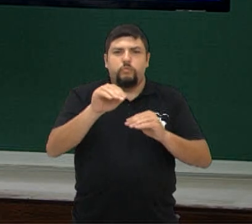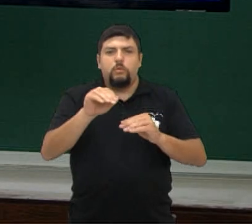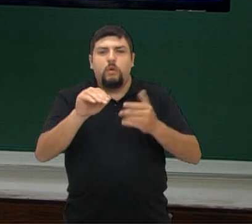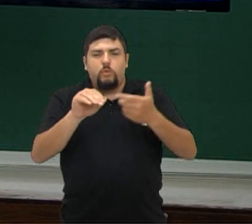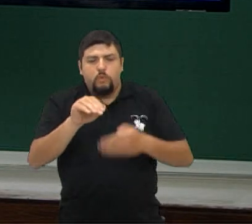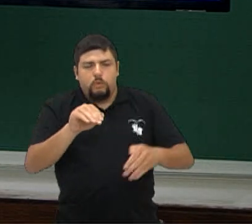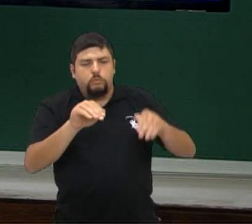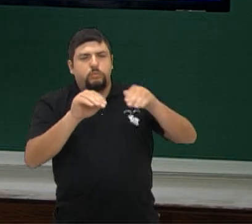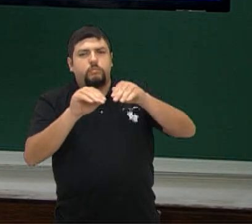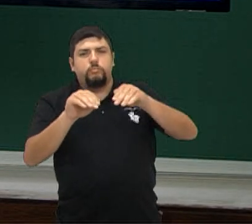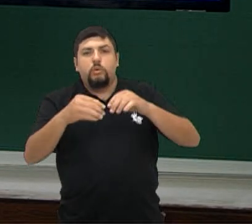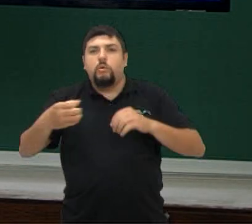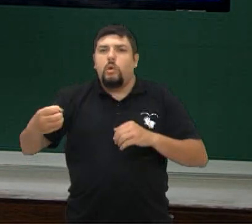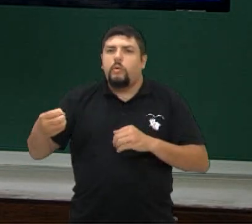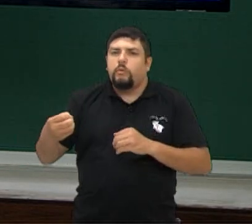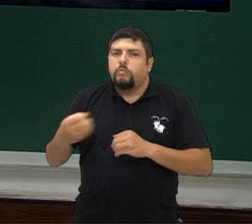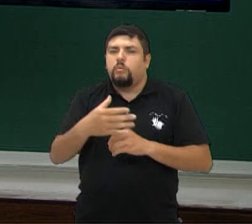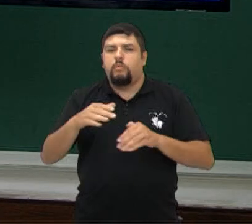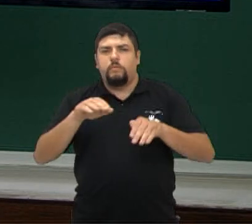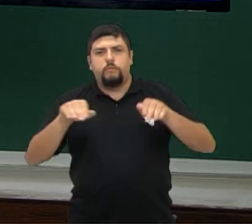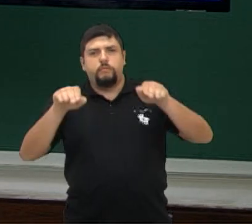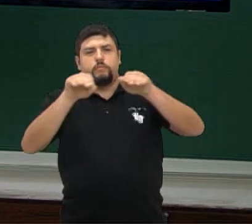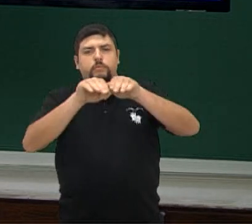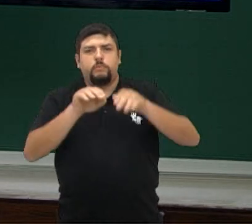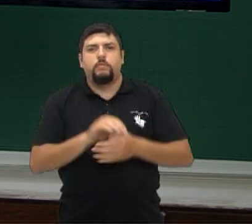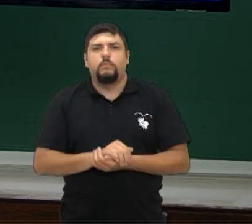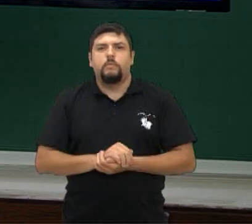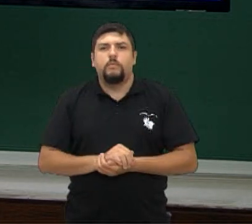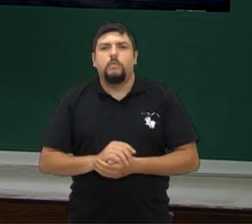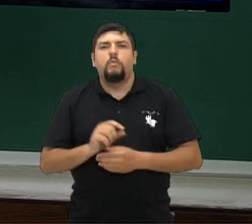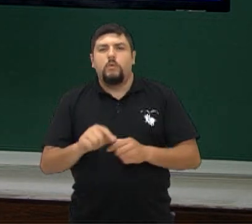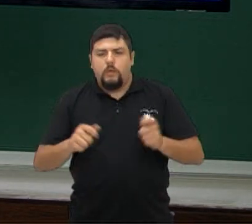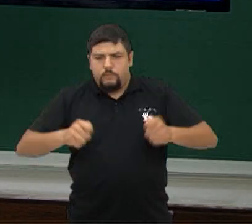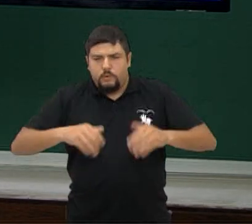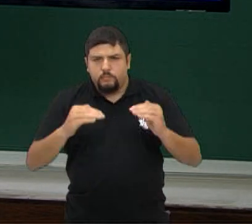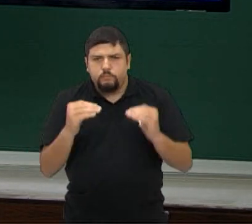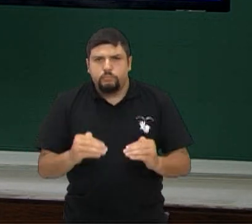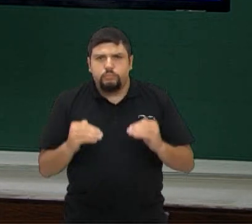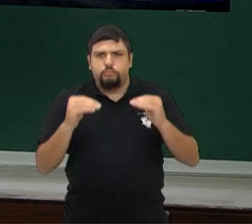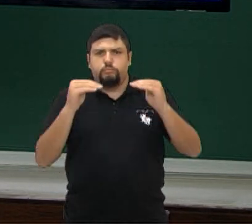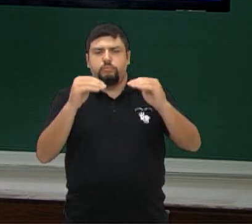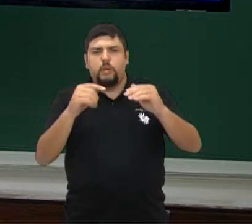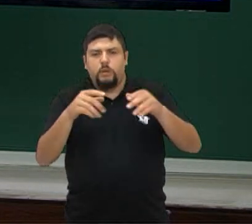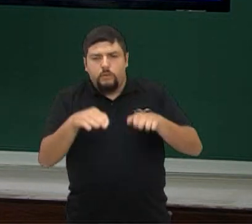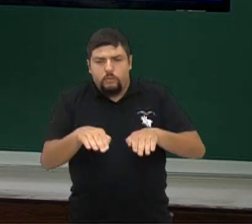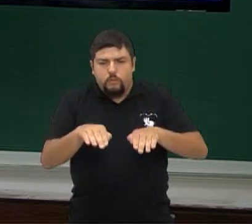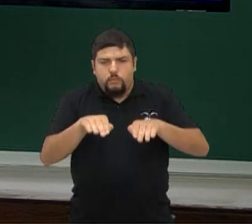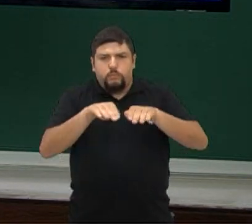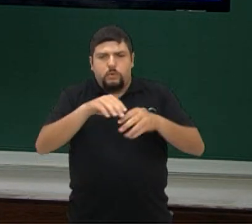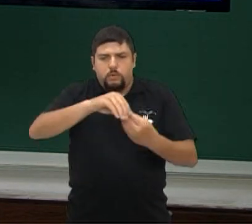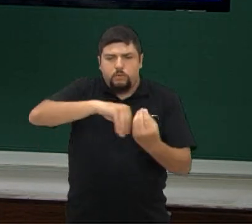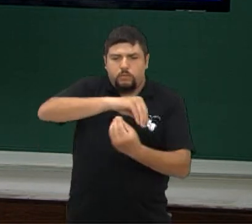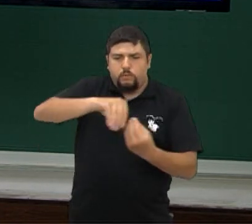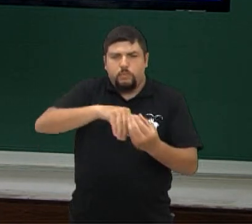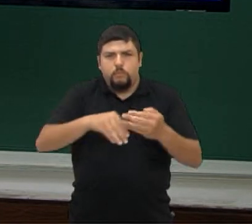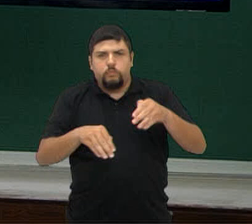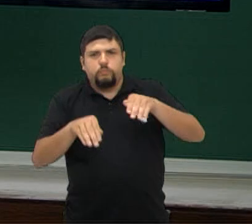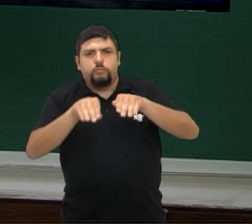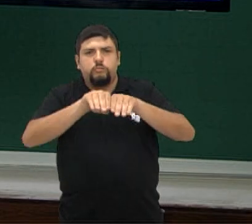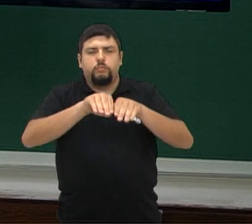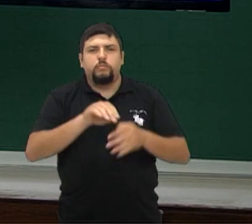químico é essa alteração que vai trazer maior rendimento e um novo estado de equilíbrio para as reações